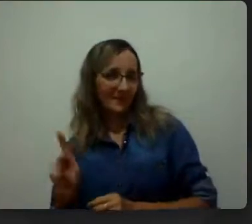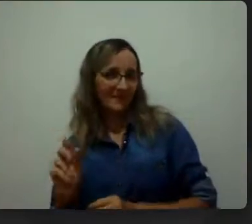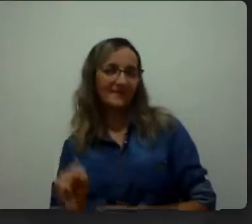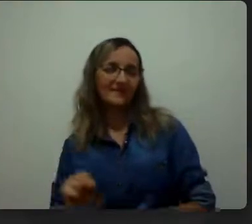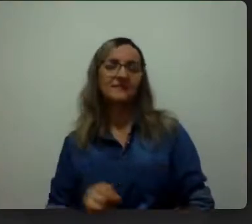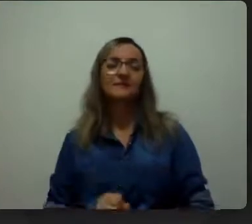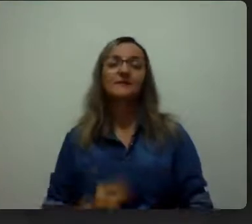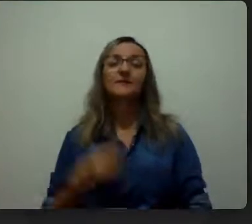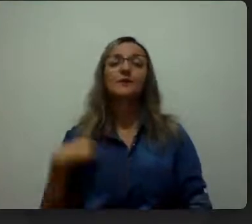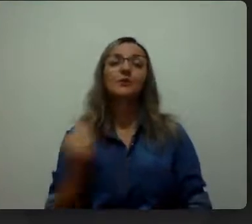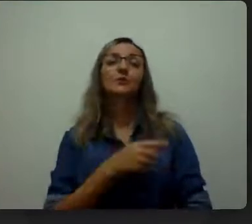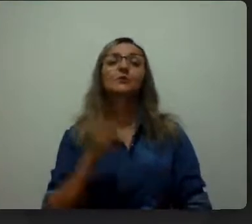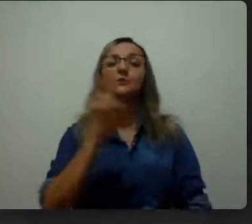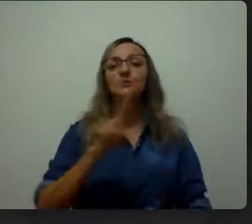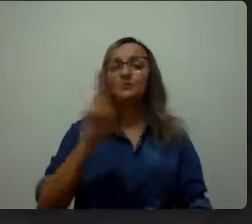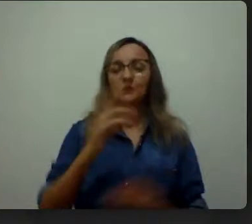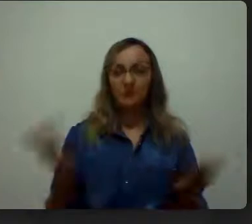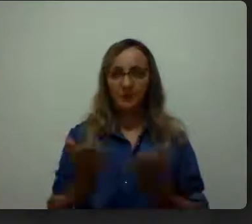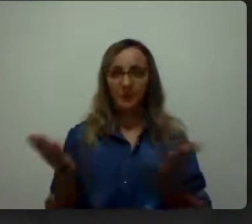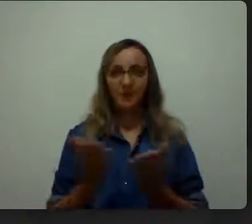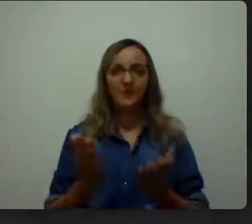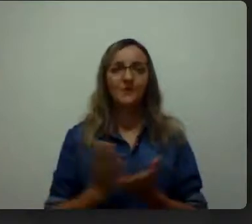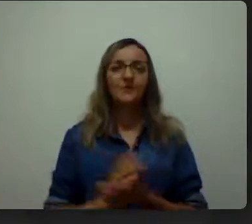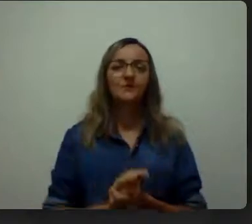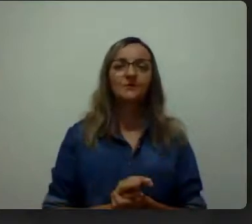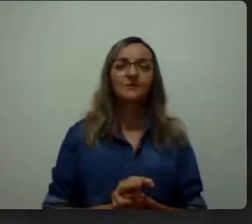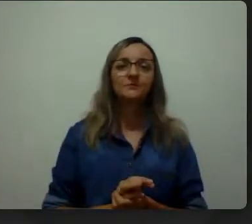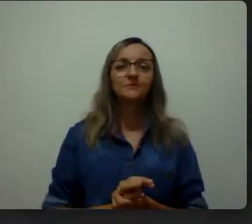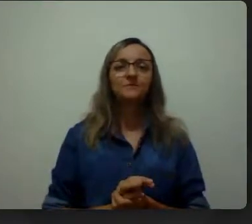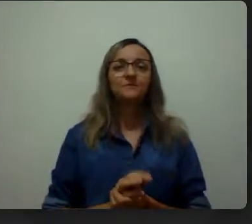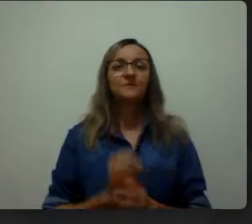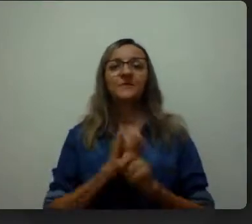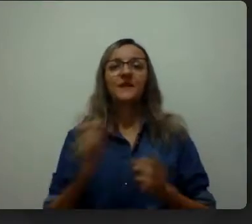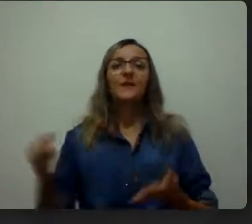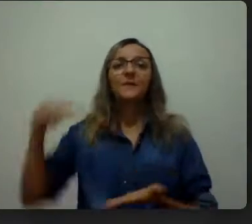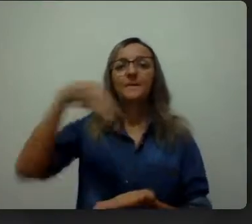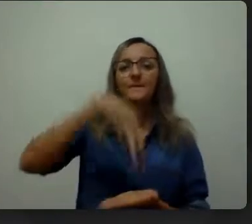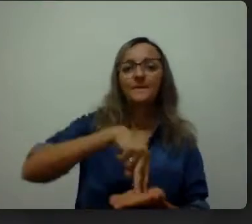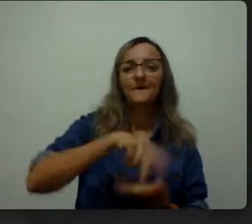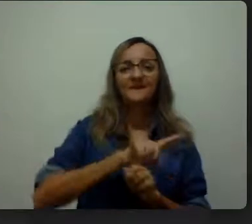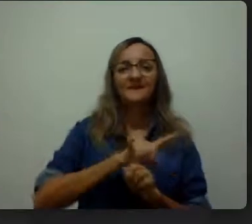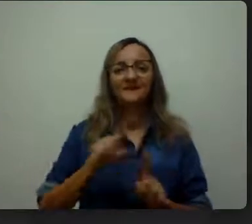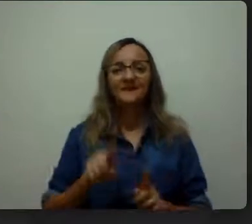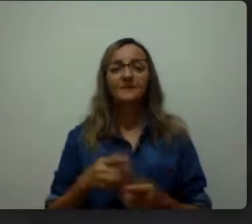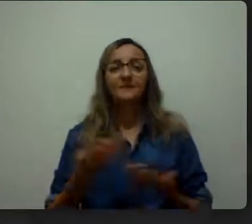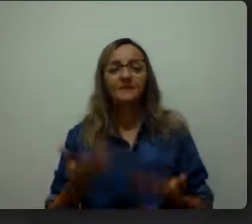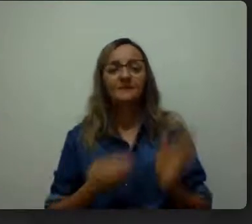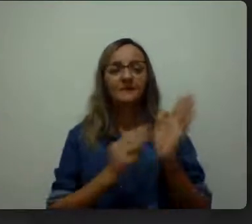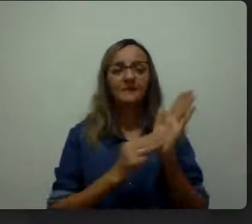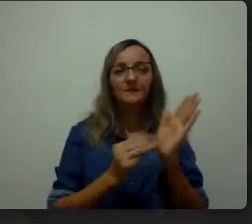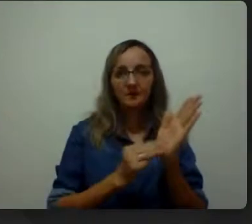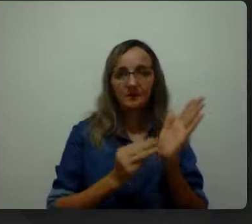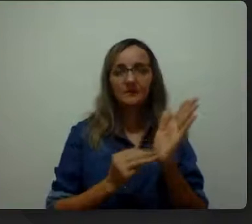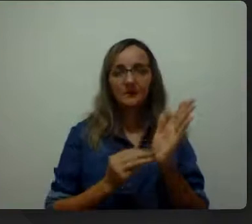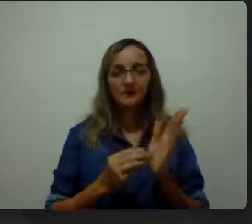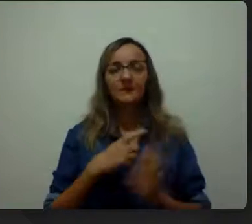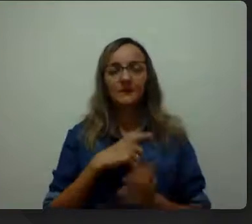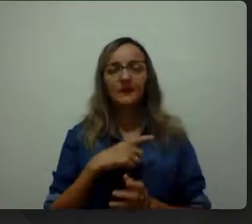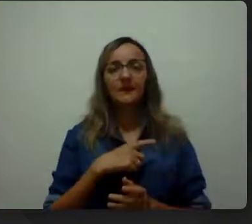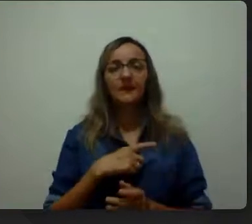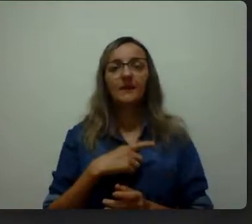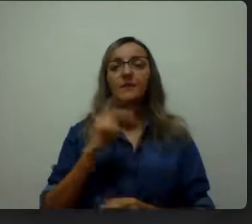as ideias dentro da maratona. Então, muito bacana, acredito que vai dar muito certo. Dá um abraço aí para o Patrick, que está